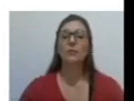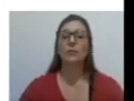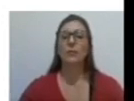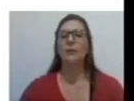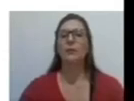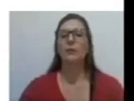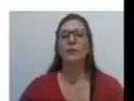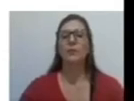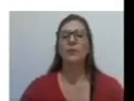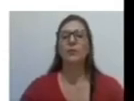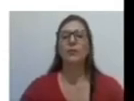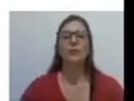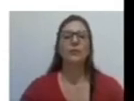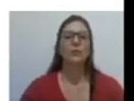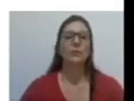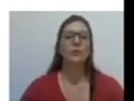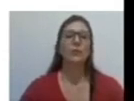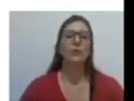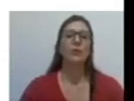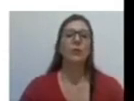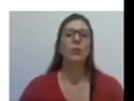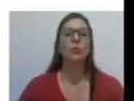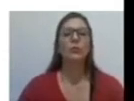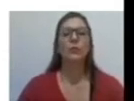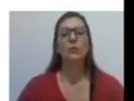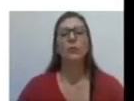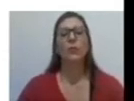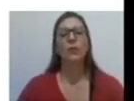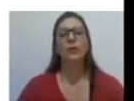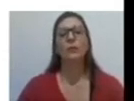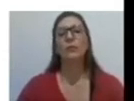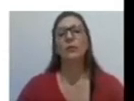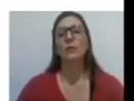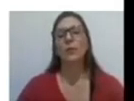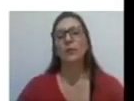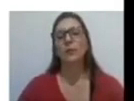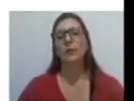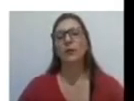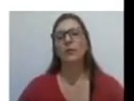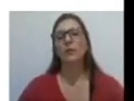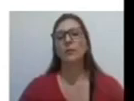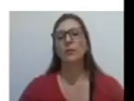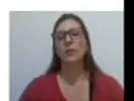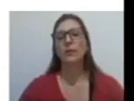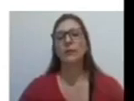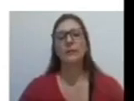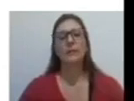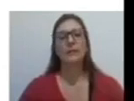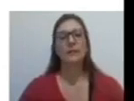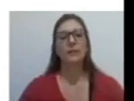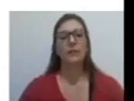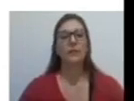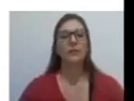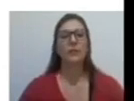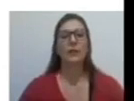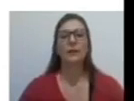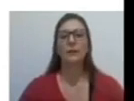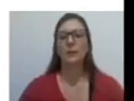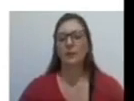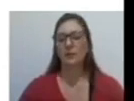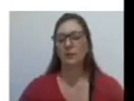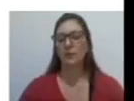exclusão de alimentos de fonte de lactose, glúten ou qualquer outro alimento que cause a intolerância através de